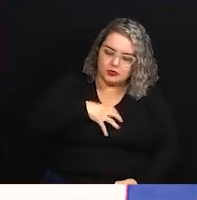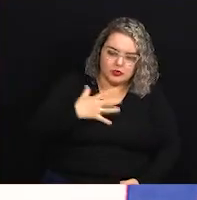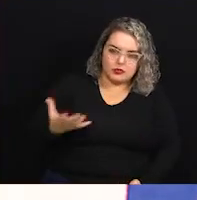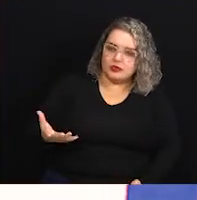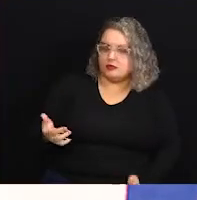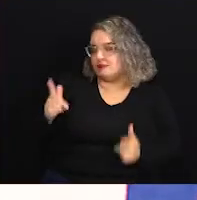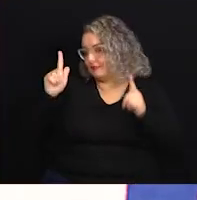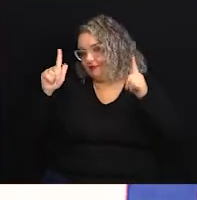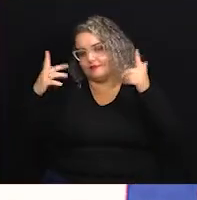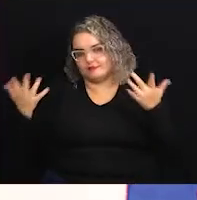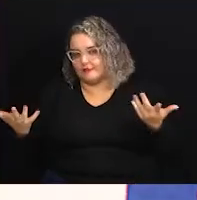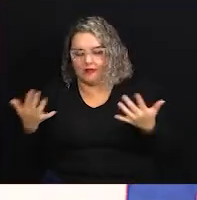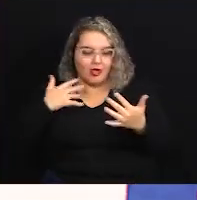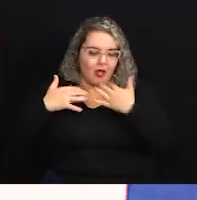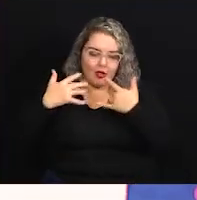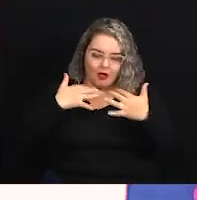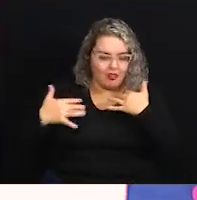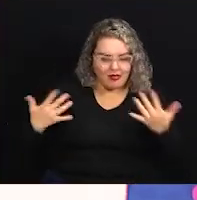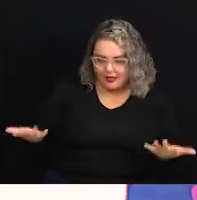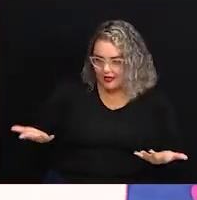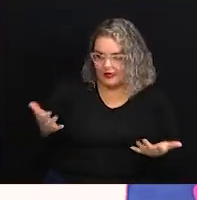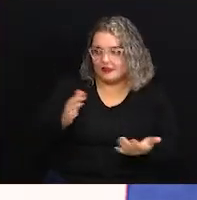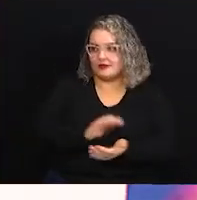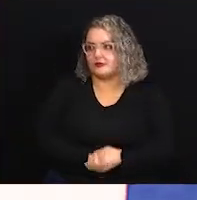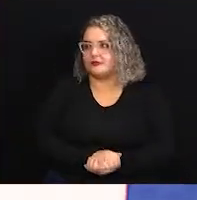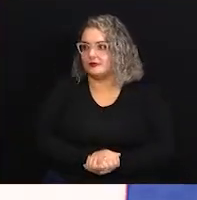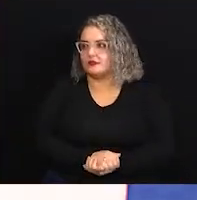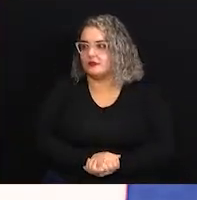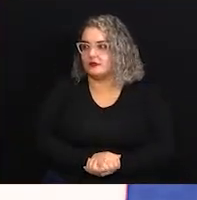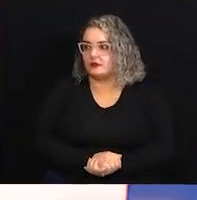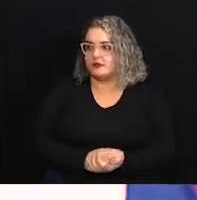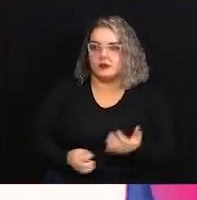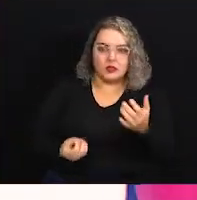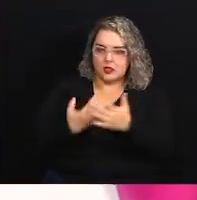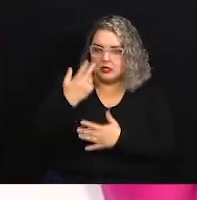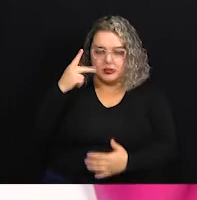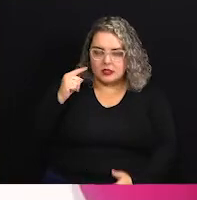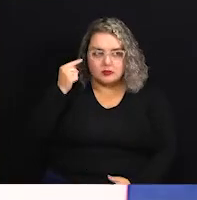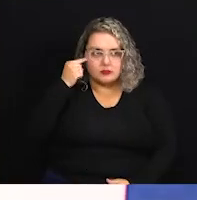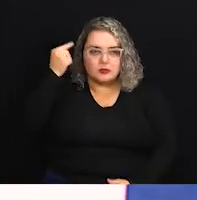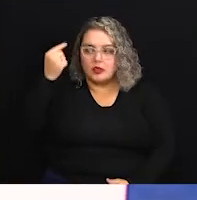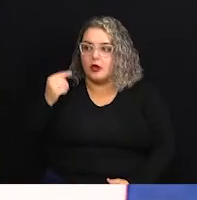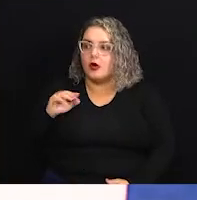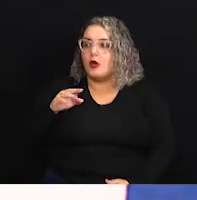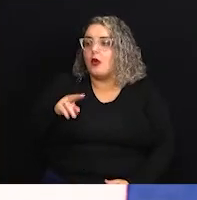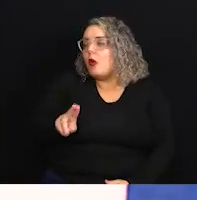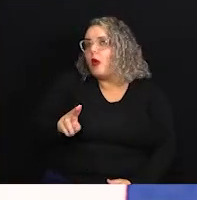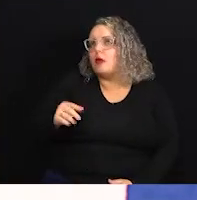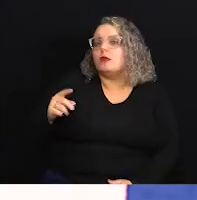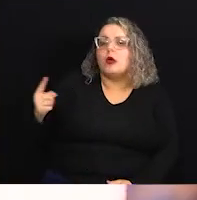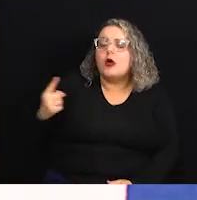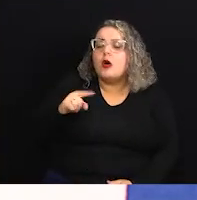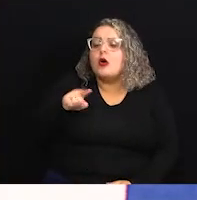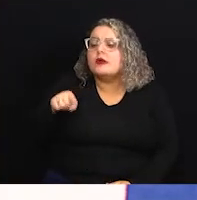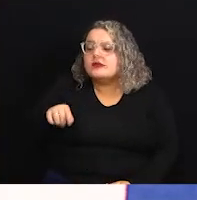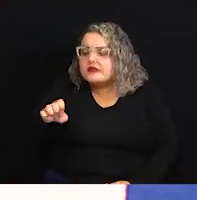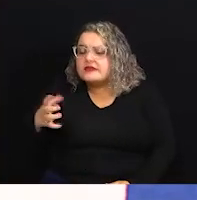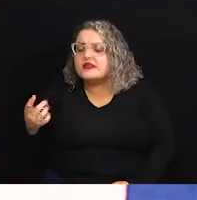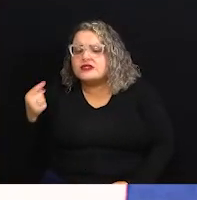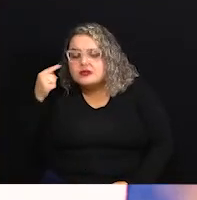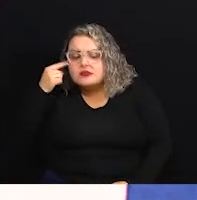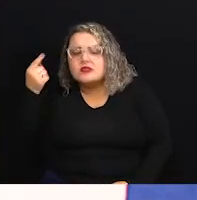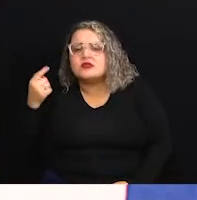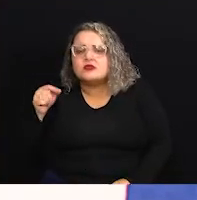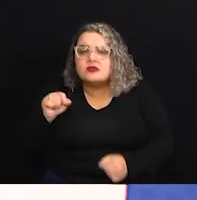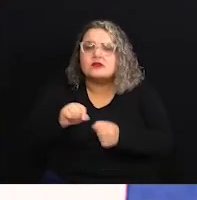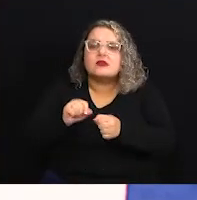forma divertida, colorida, né? Mas isso surge do quê? Da sua cabeça, ou alguém que chega e fala: ô Zé Roberto, já